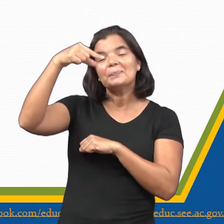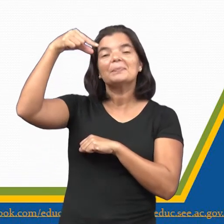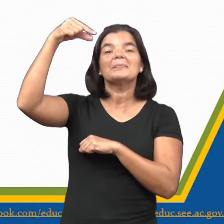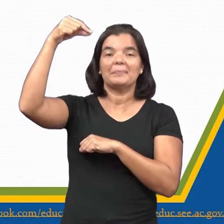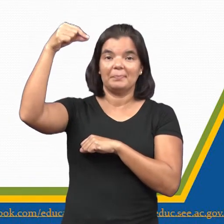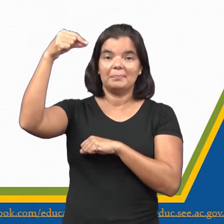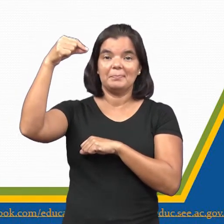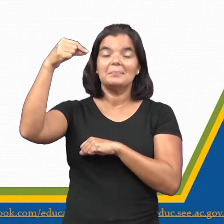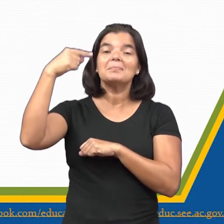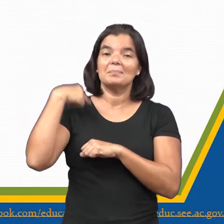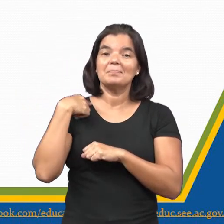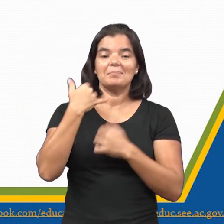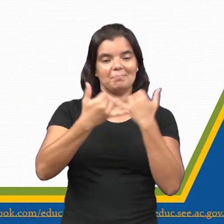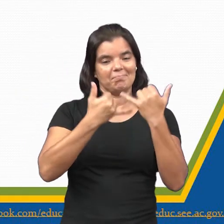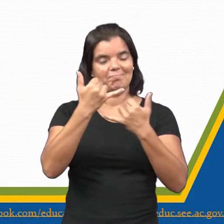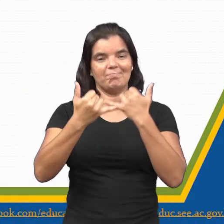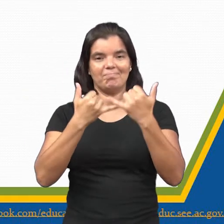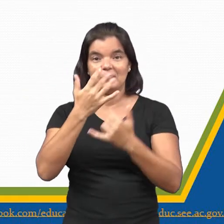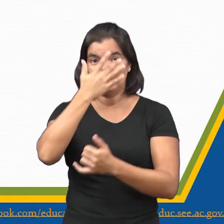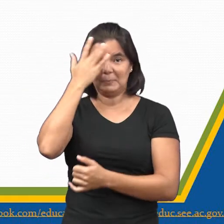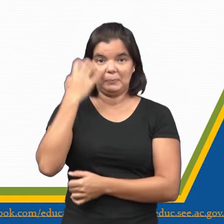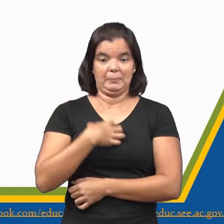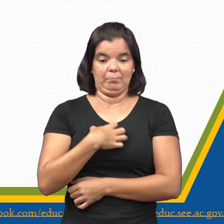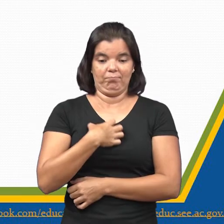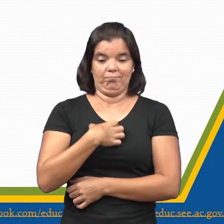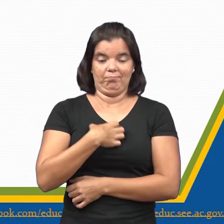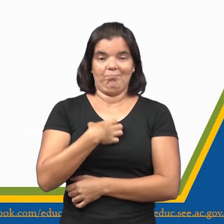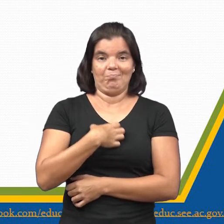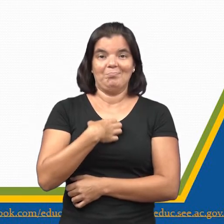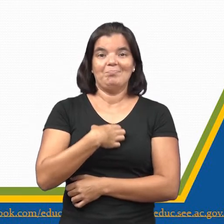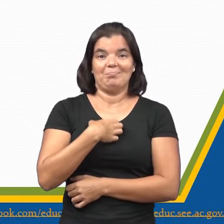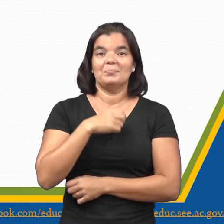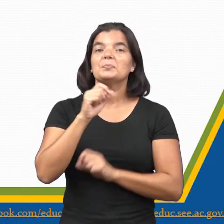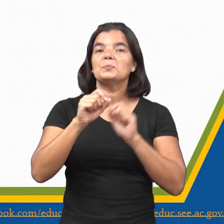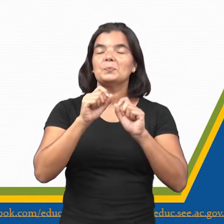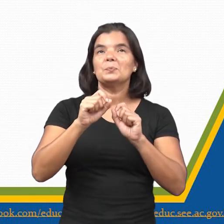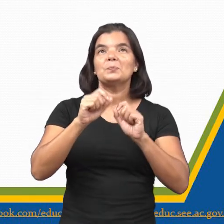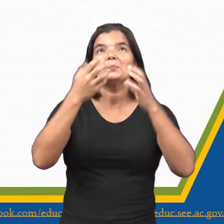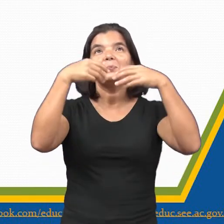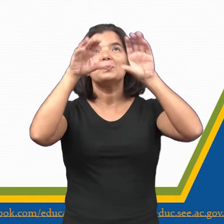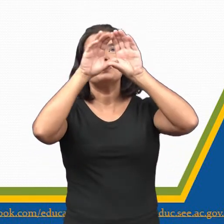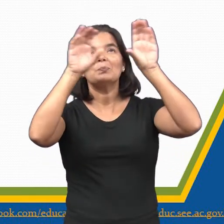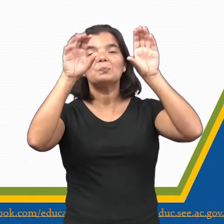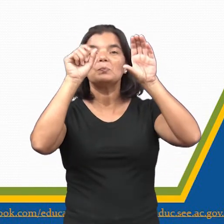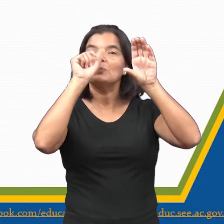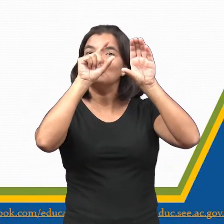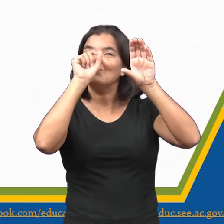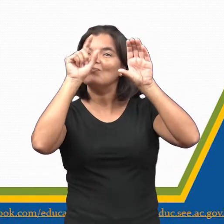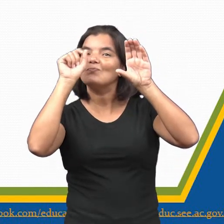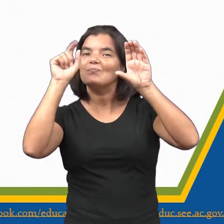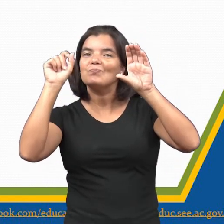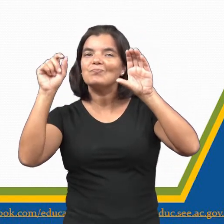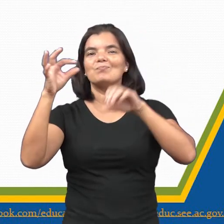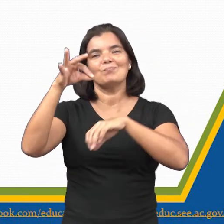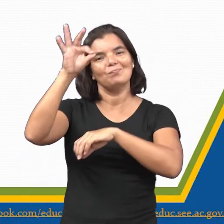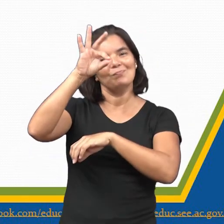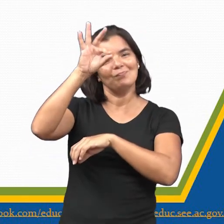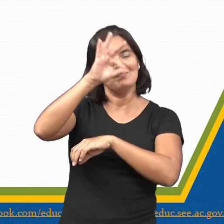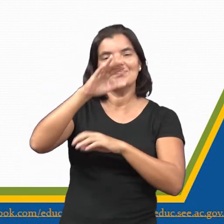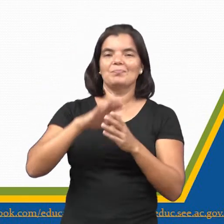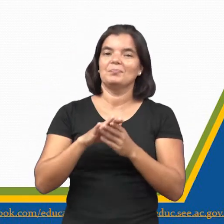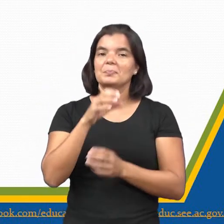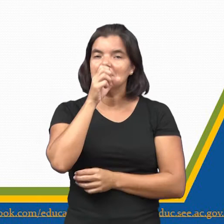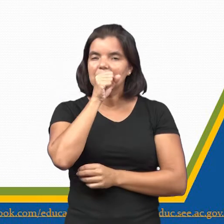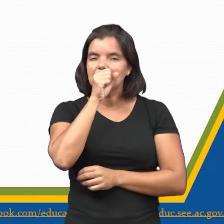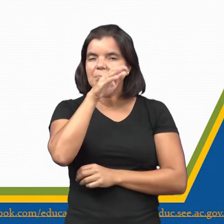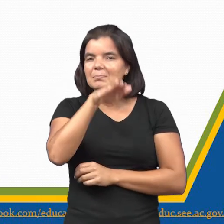quando nossa folia irritava os vagalumes que riscavam o céu como suas pequenas lanternas. Nos